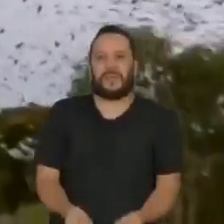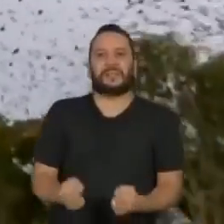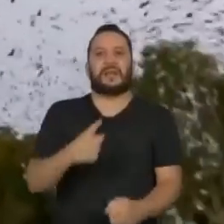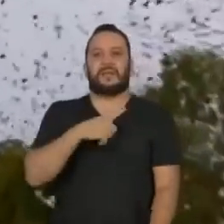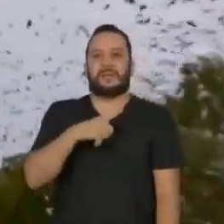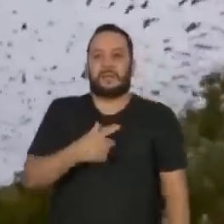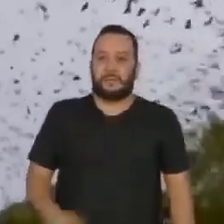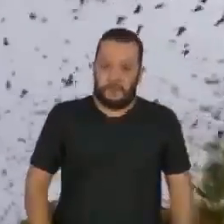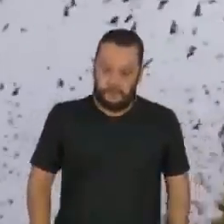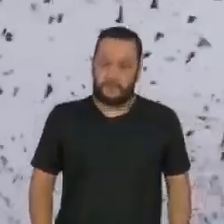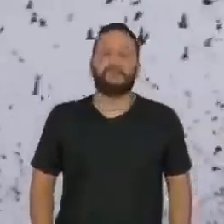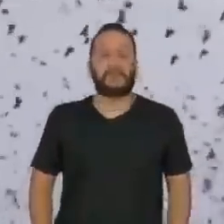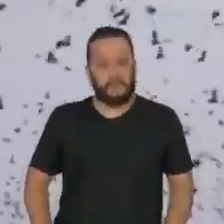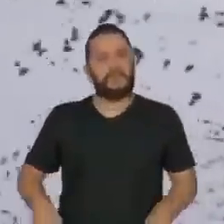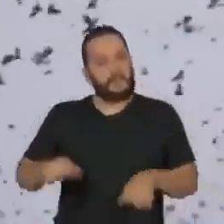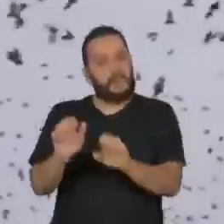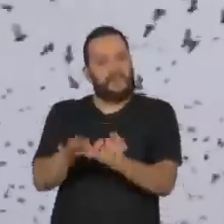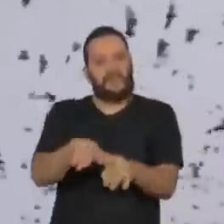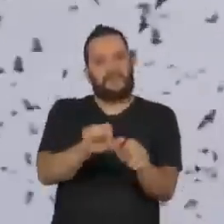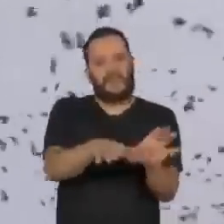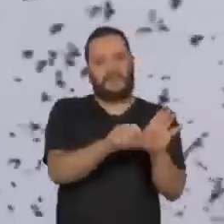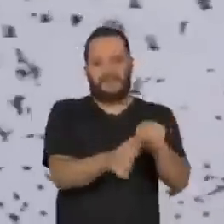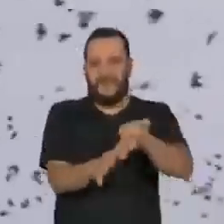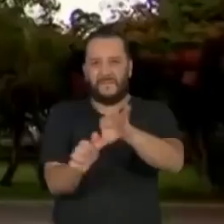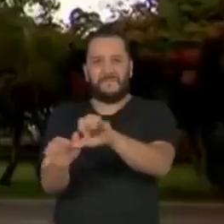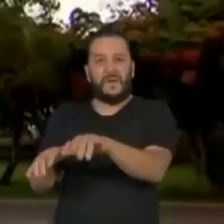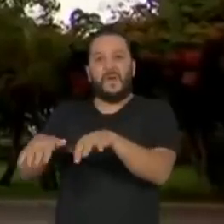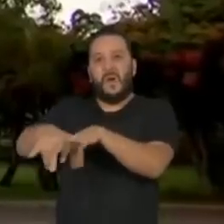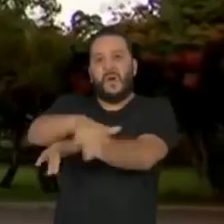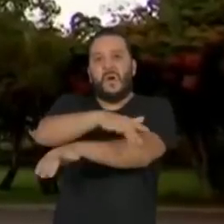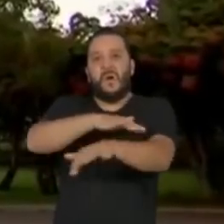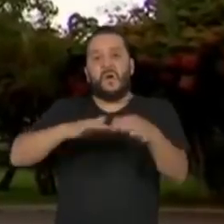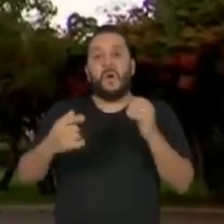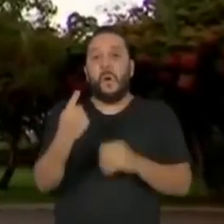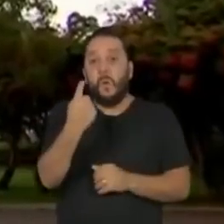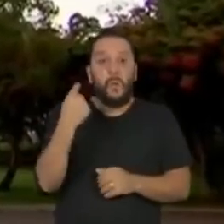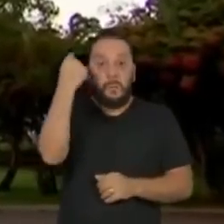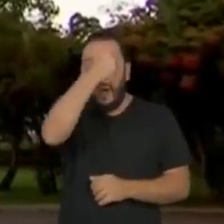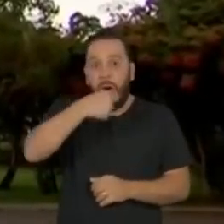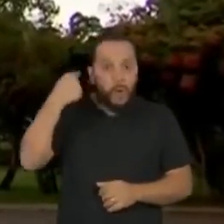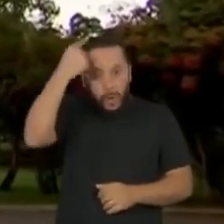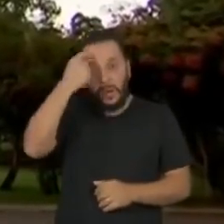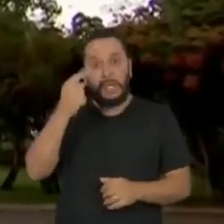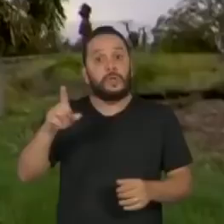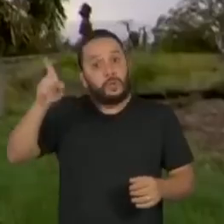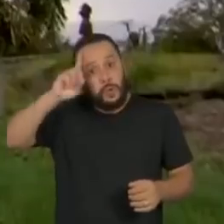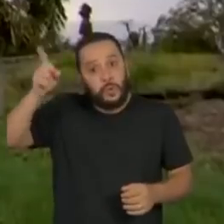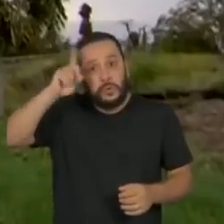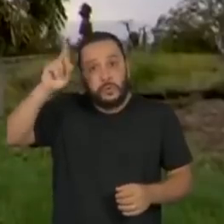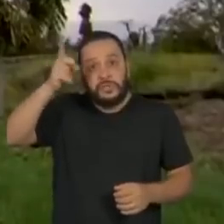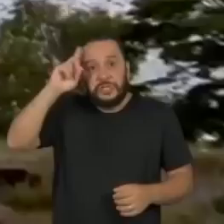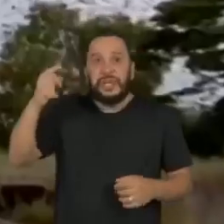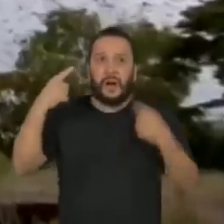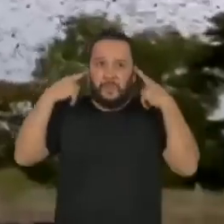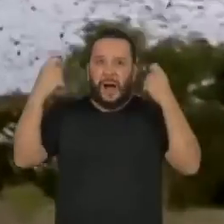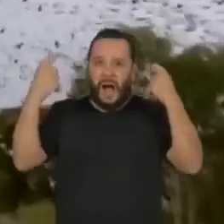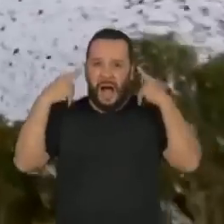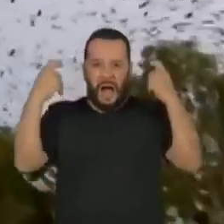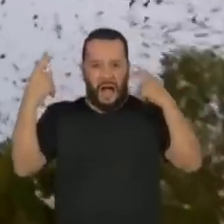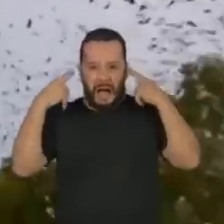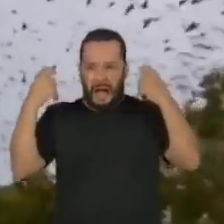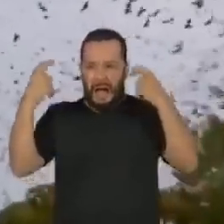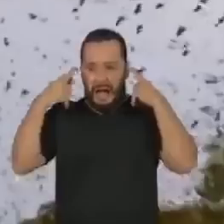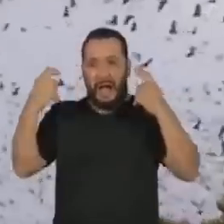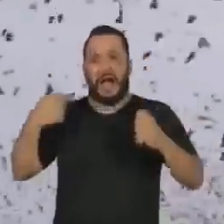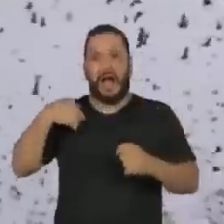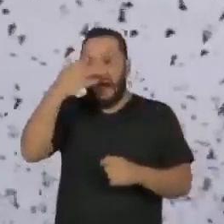peso. Os animais formam nuvens no céu por quase 1 hora, todos os dias, produzindo um som extremamente alto. Os habitantes de